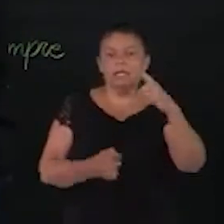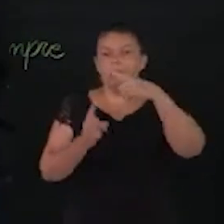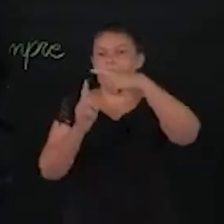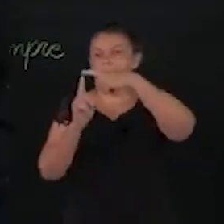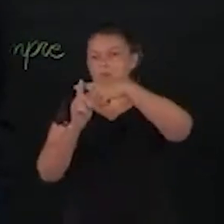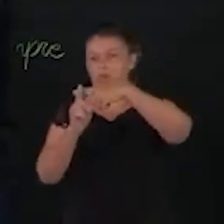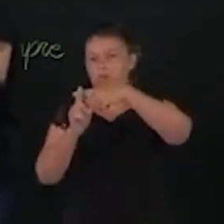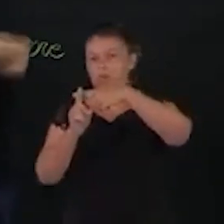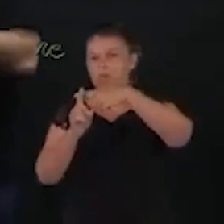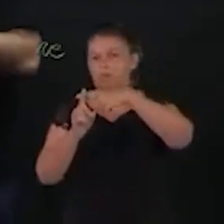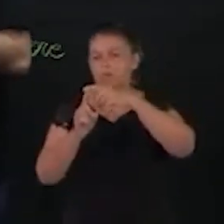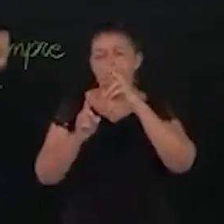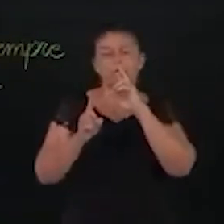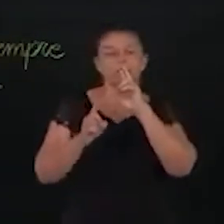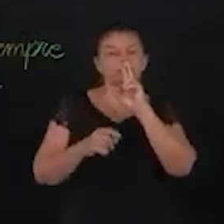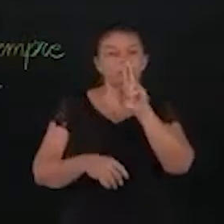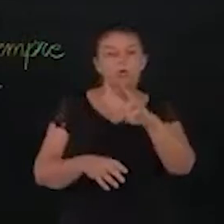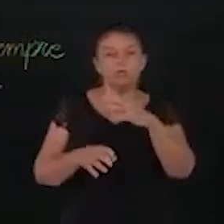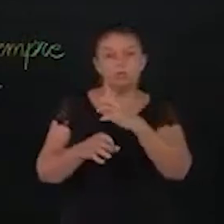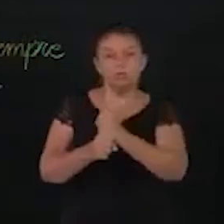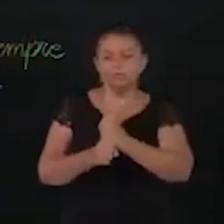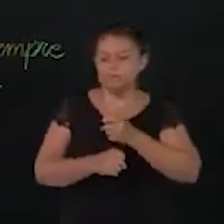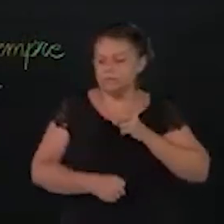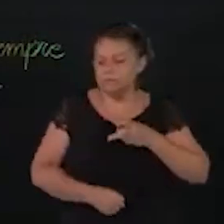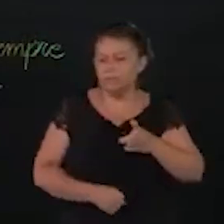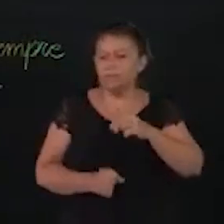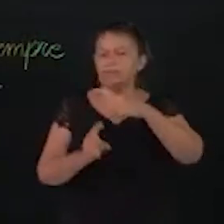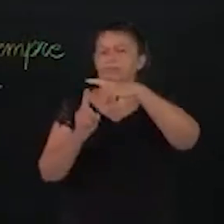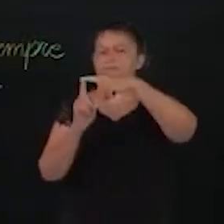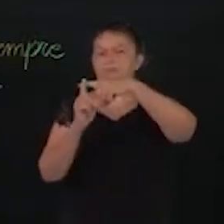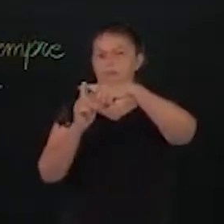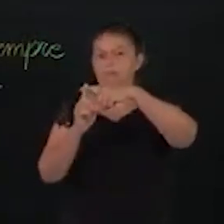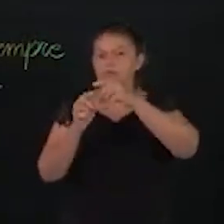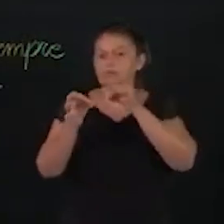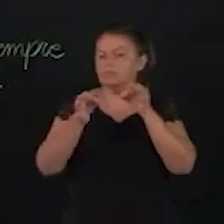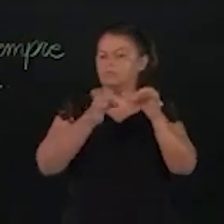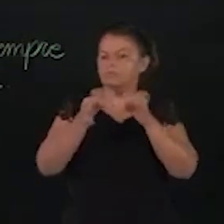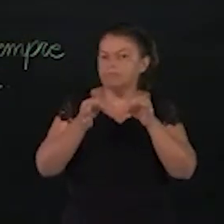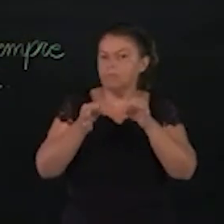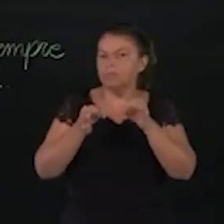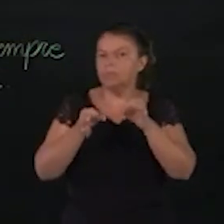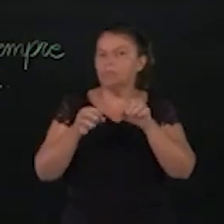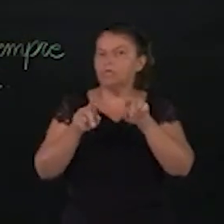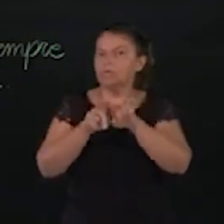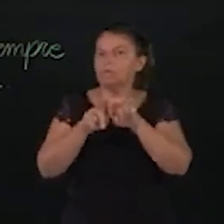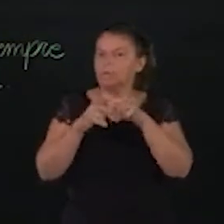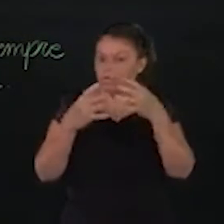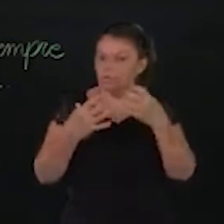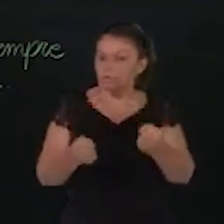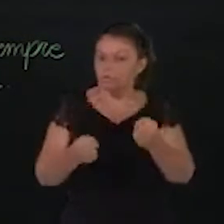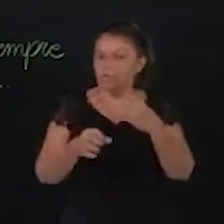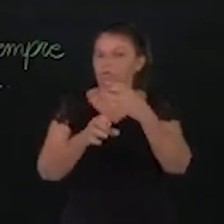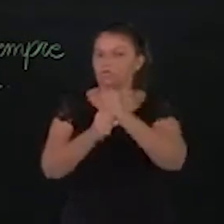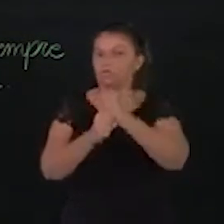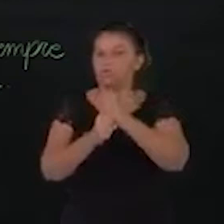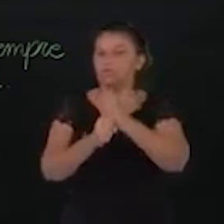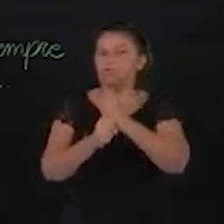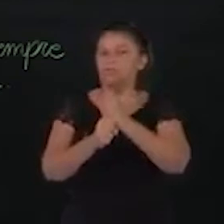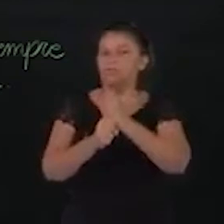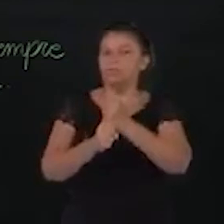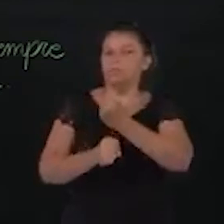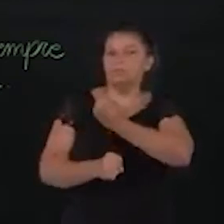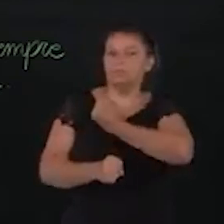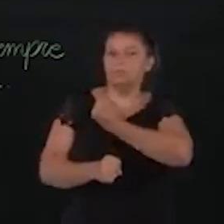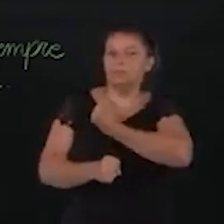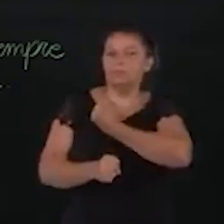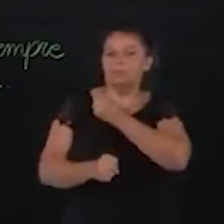positivas, o resultado da adição é sempre positivo e o módulo do resultado é obtido somando os